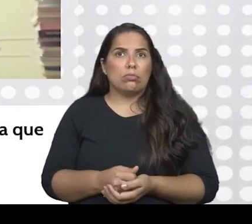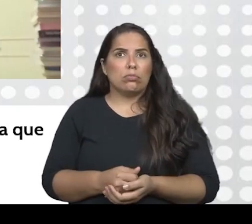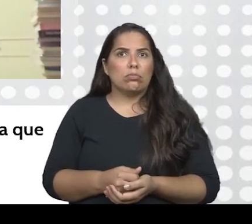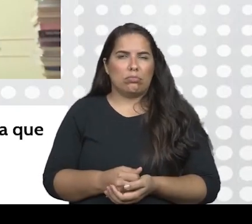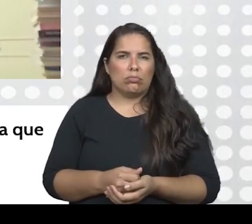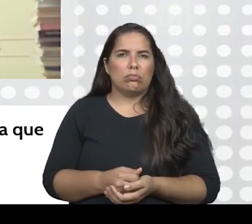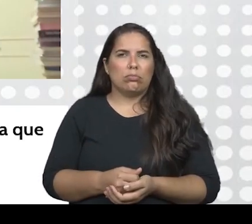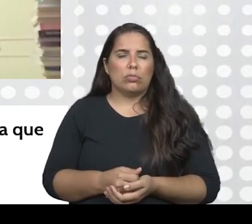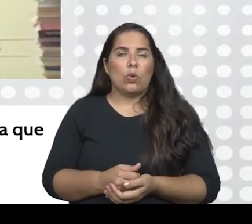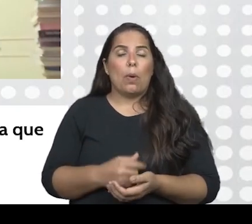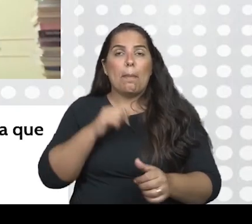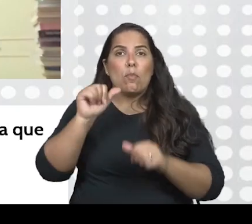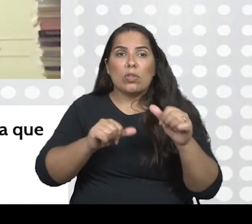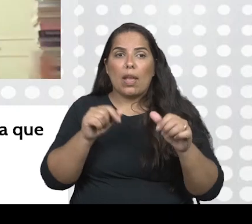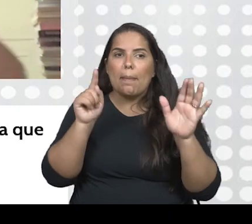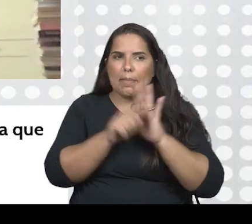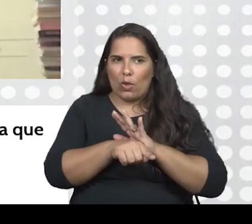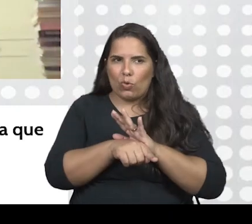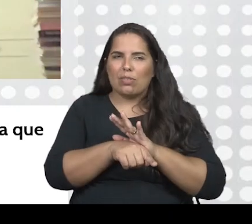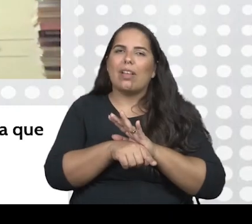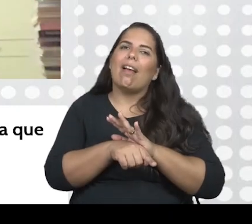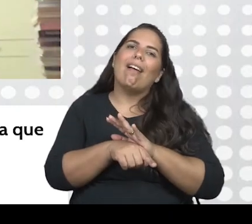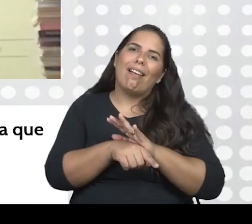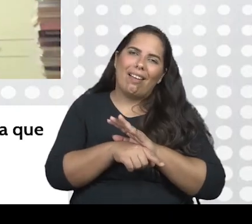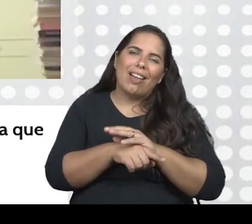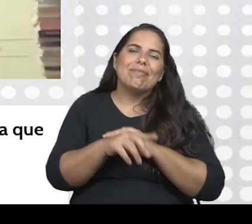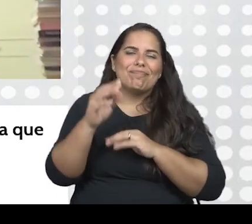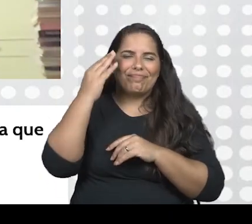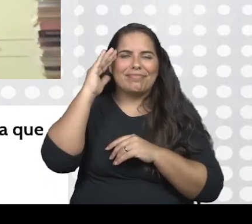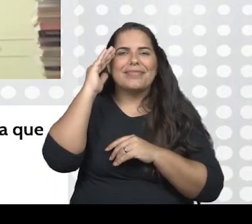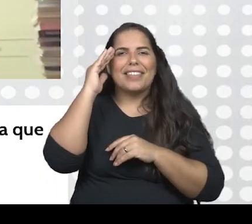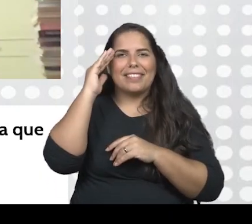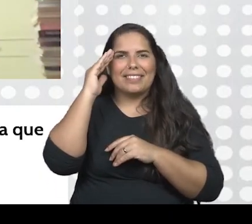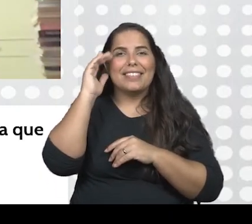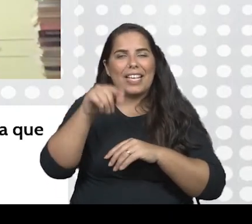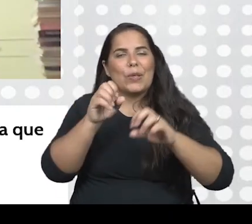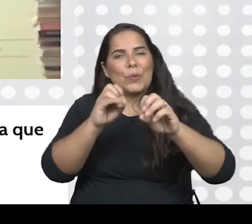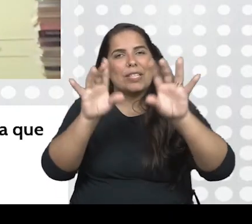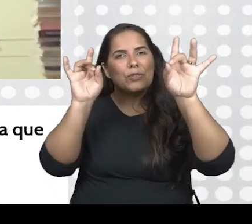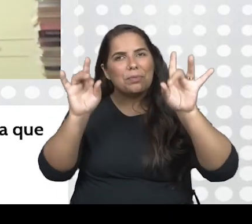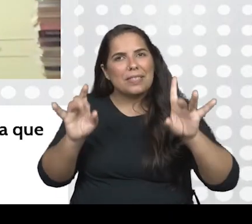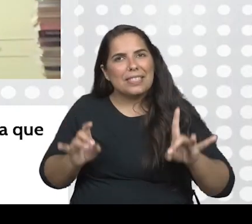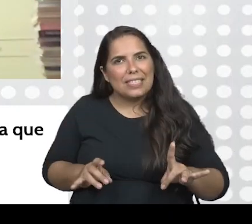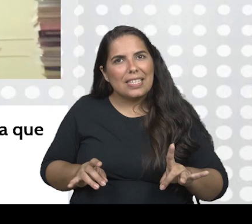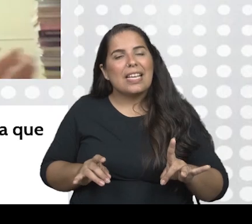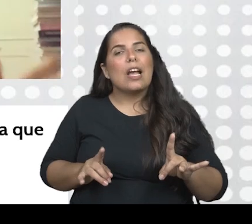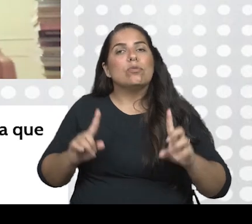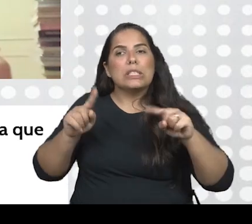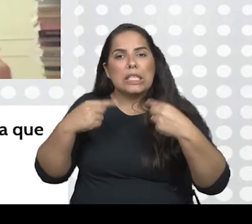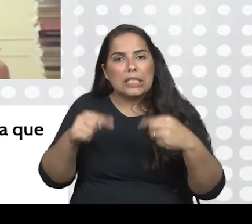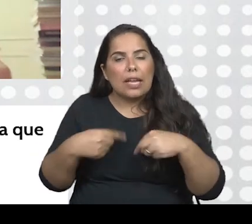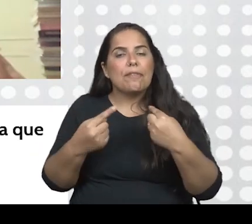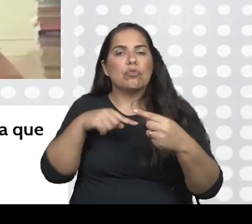Então, quando mudarmos as perguntas, iremos compreender que a educação especial, seus desafios